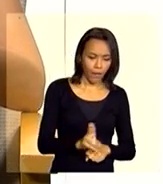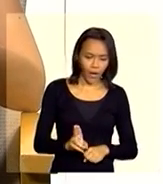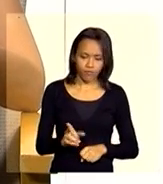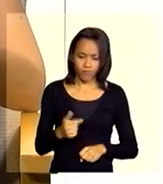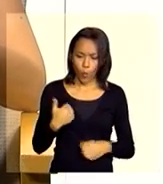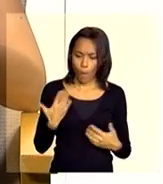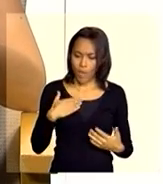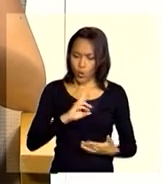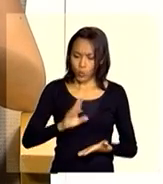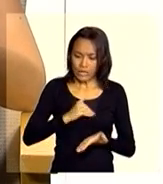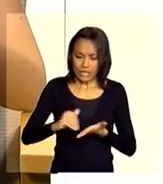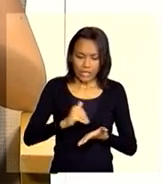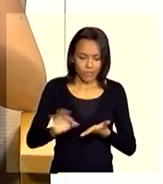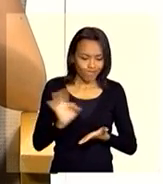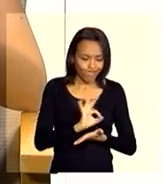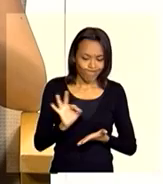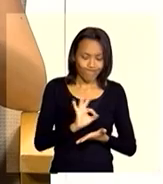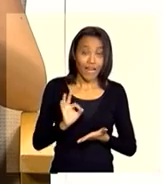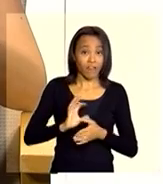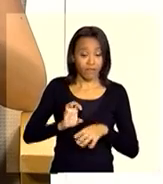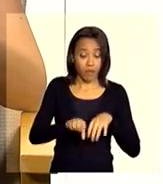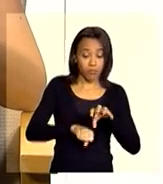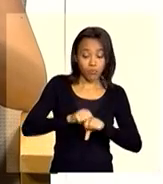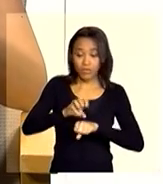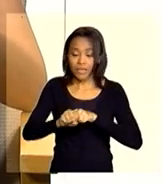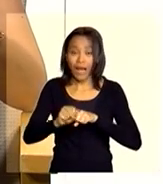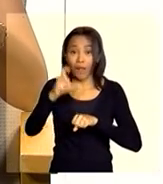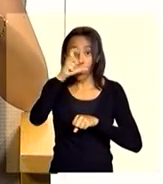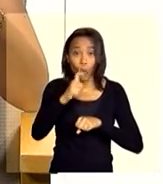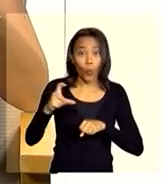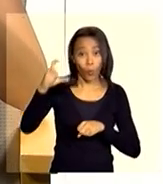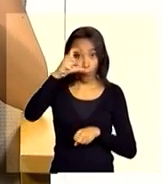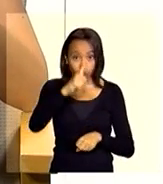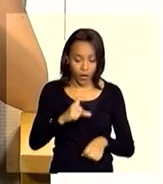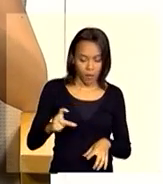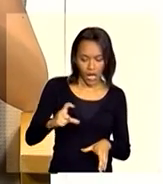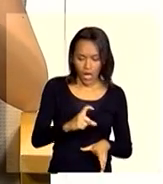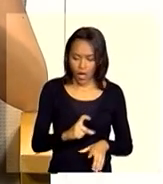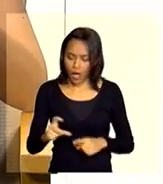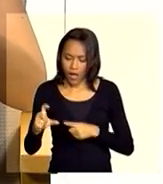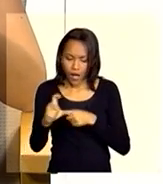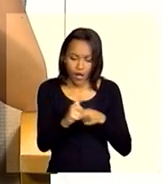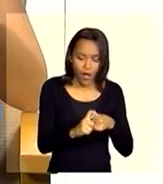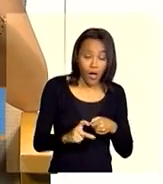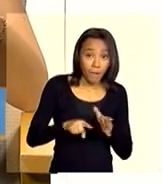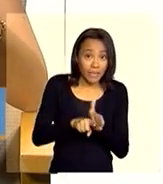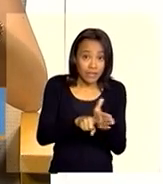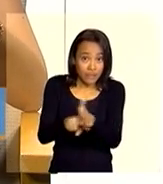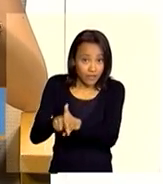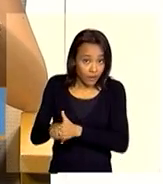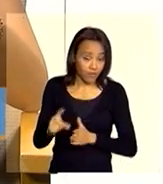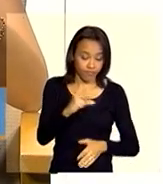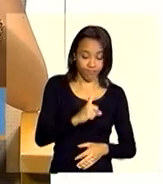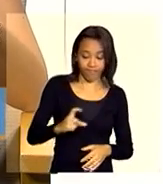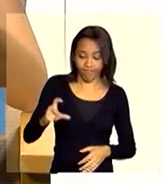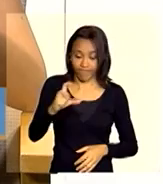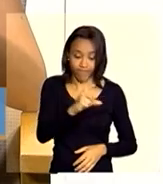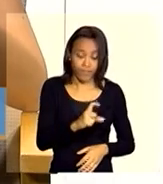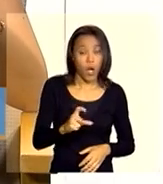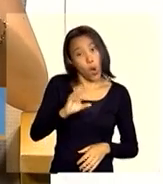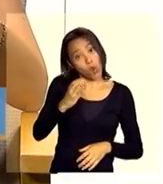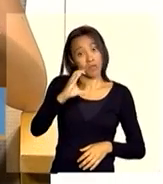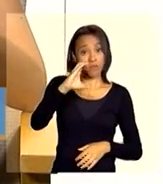secretário você vai fazer a busca pela lupa o sistema vai te dar a opção para pesquisar essa pessoa pelo